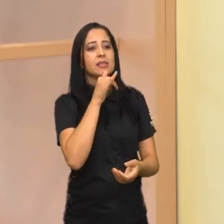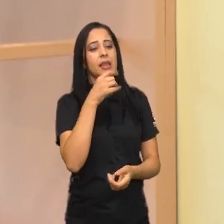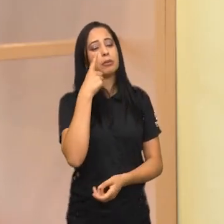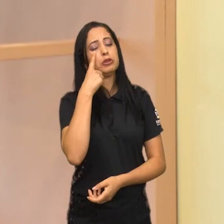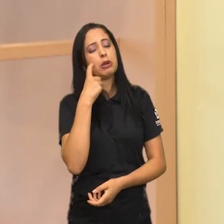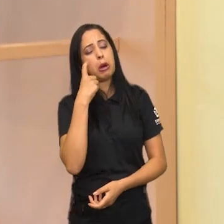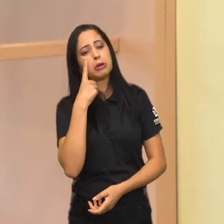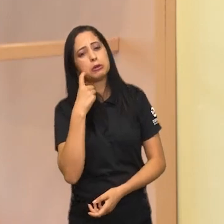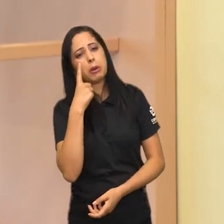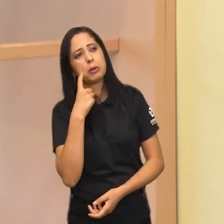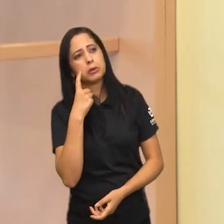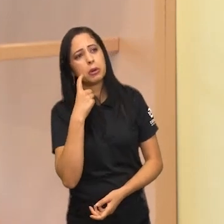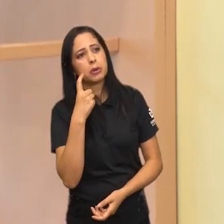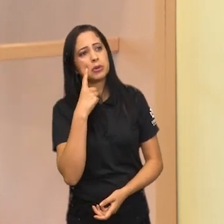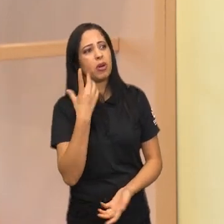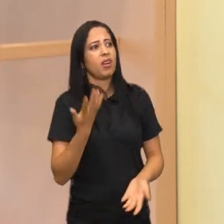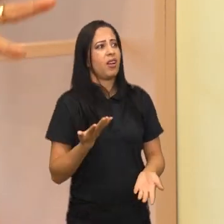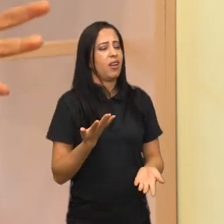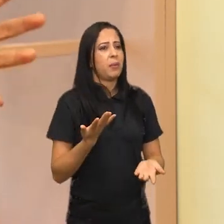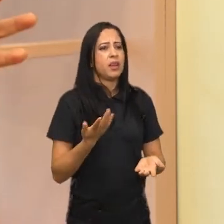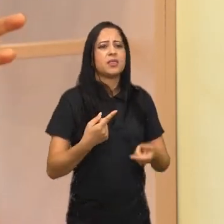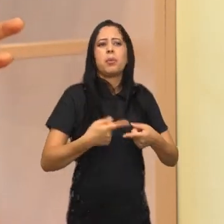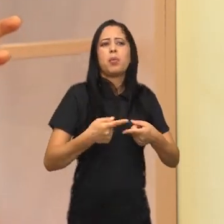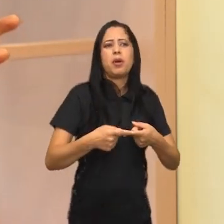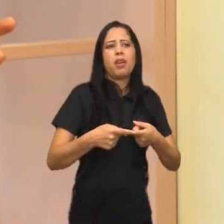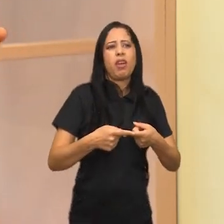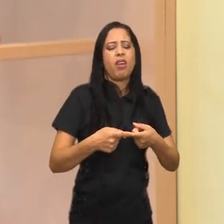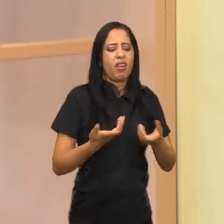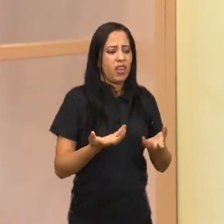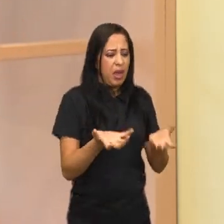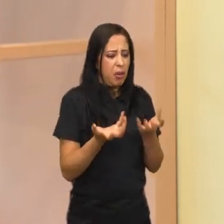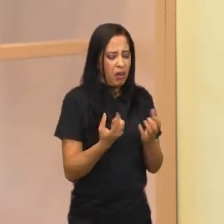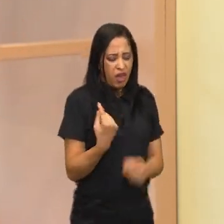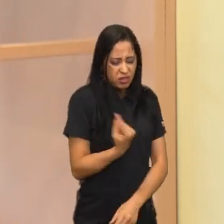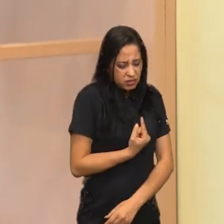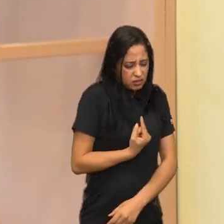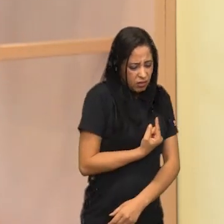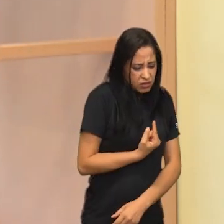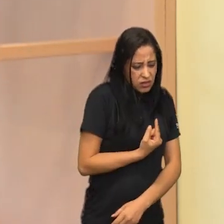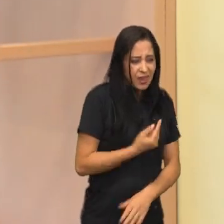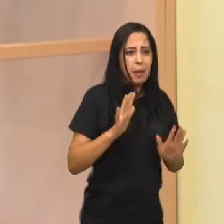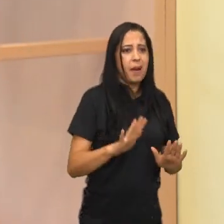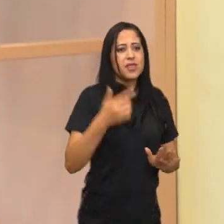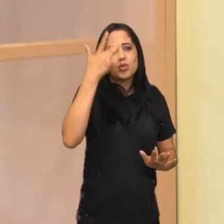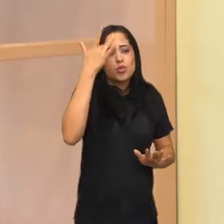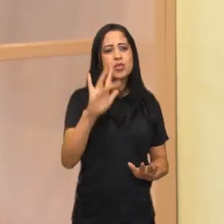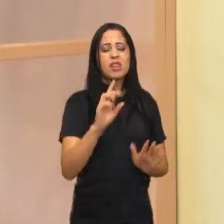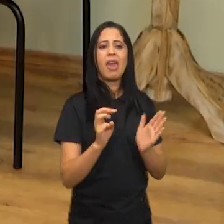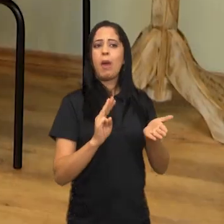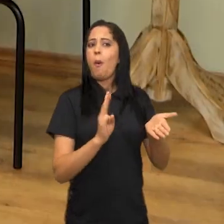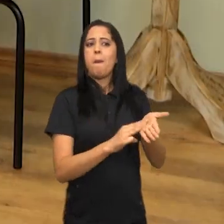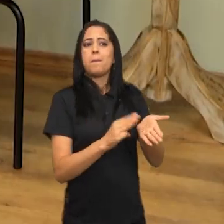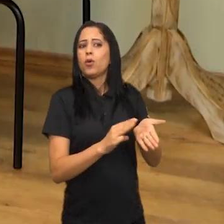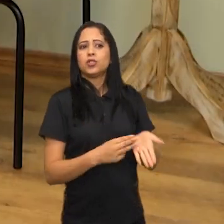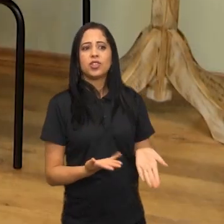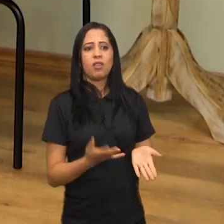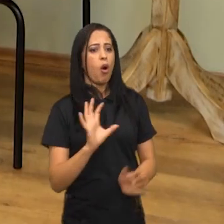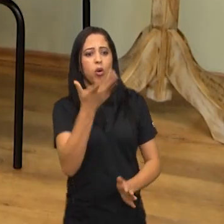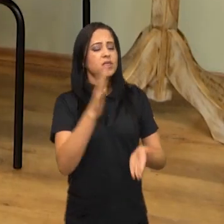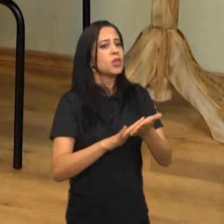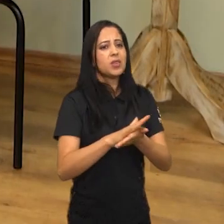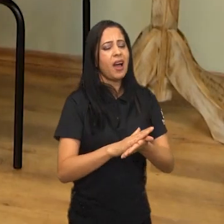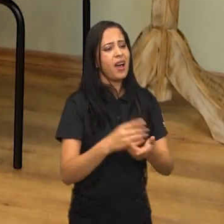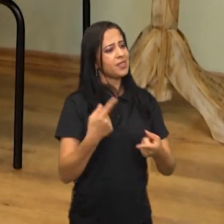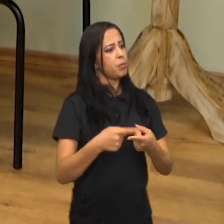chorar, você tem se internar num quarto e ficar ali fechada, mas você não sabe o motivo, não aconteceu nada, por que eu tô